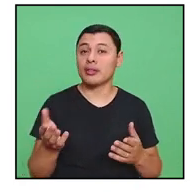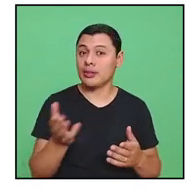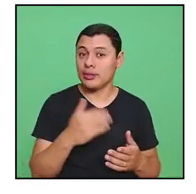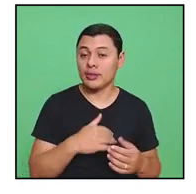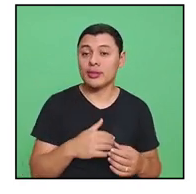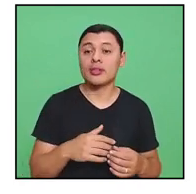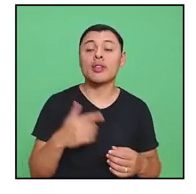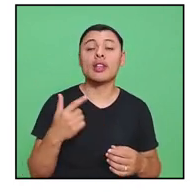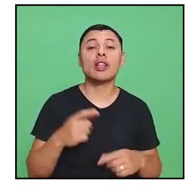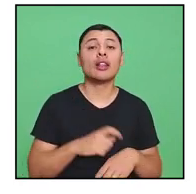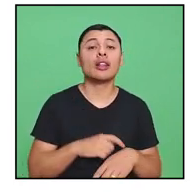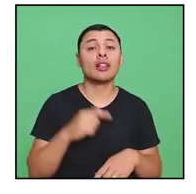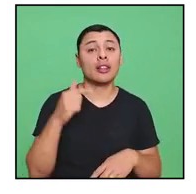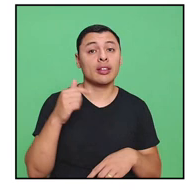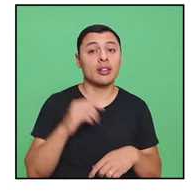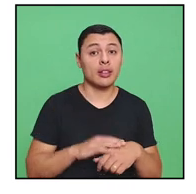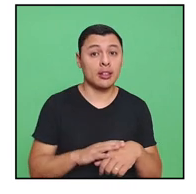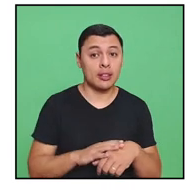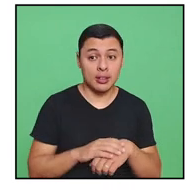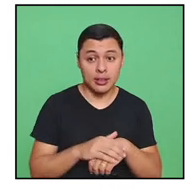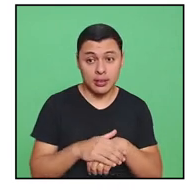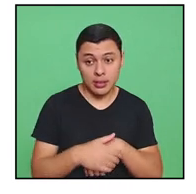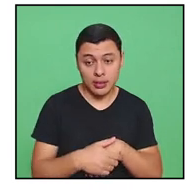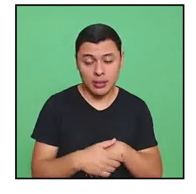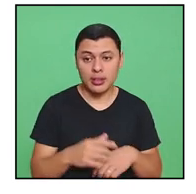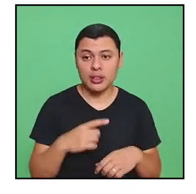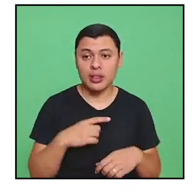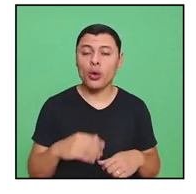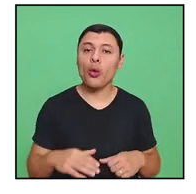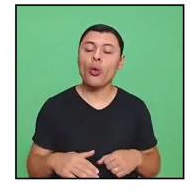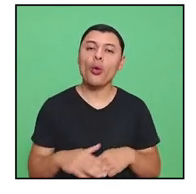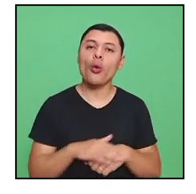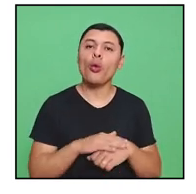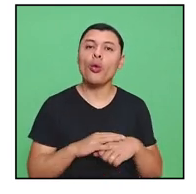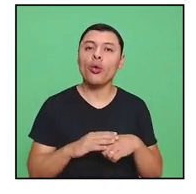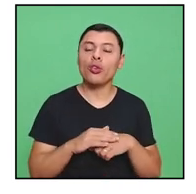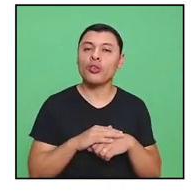às 7 da noite vai ter uma conversa